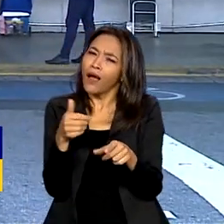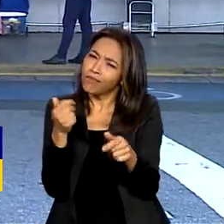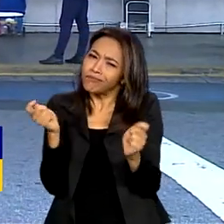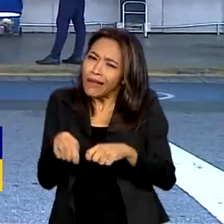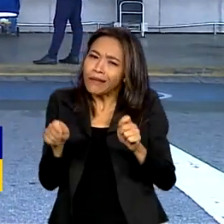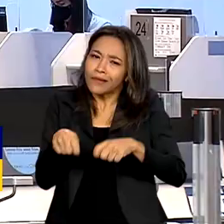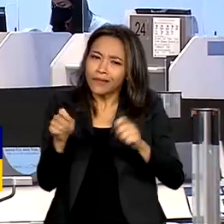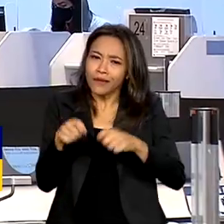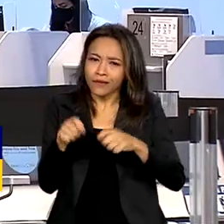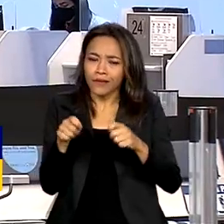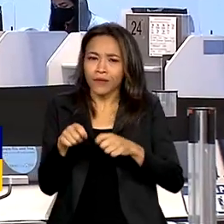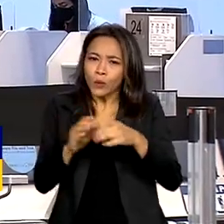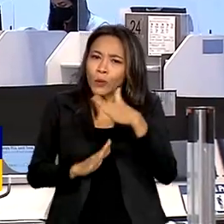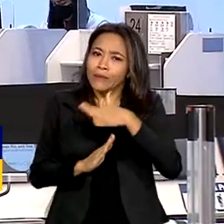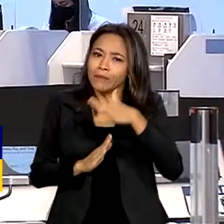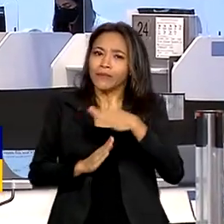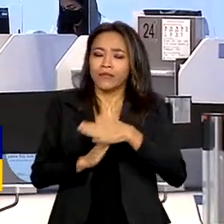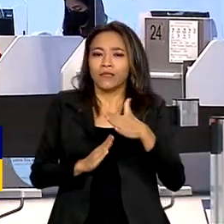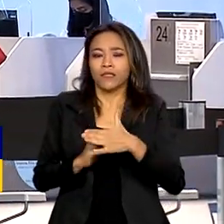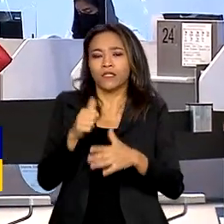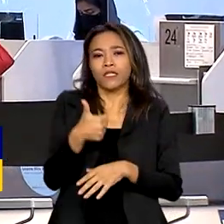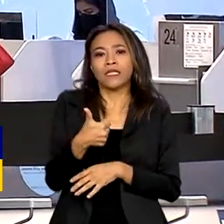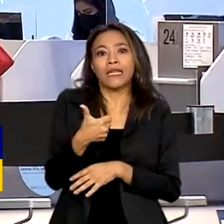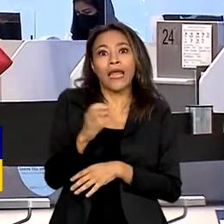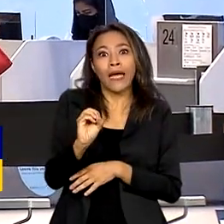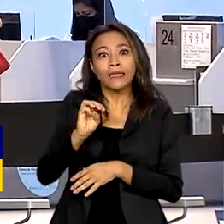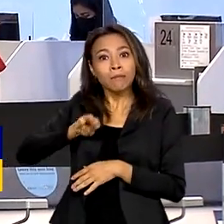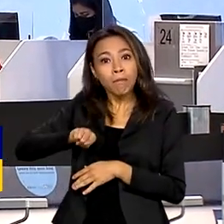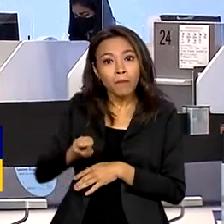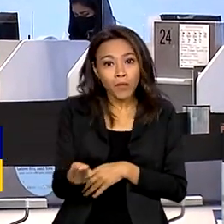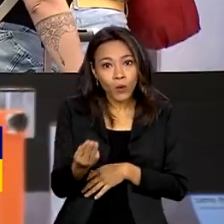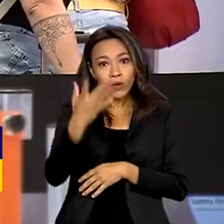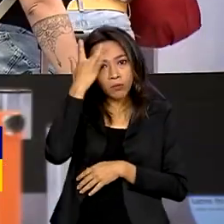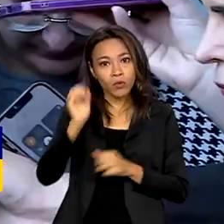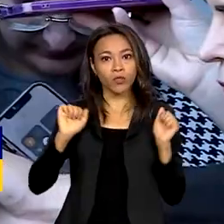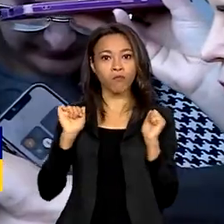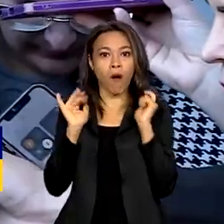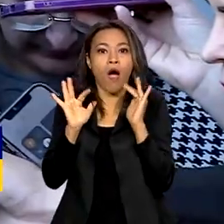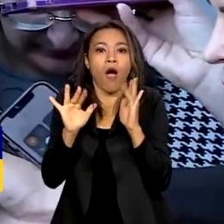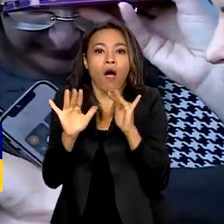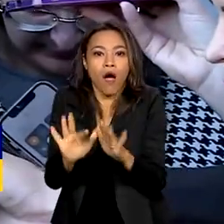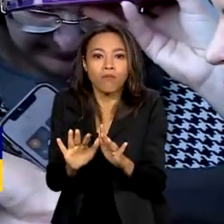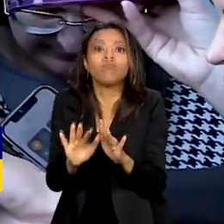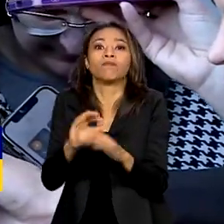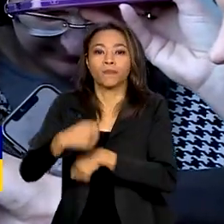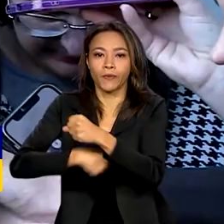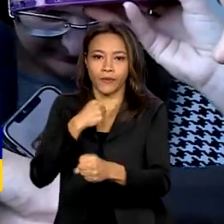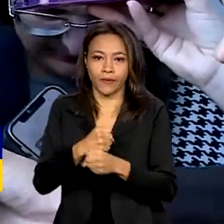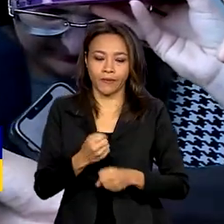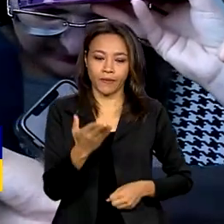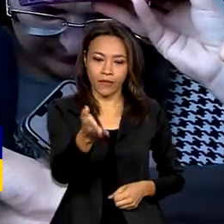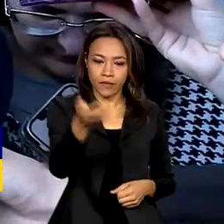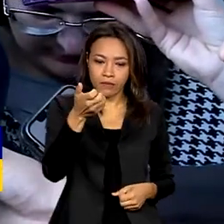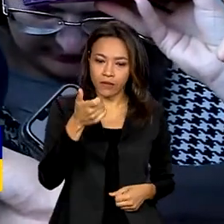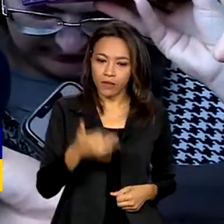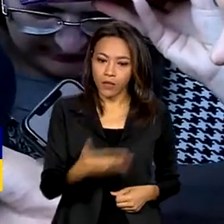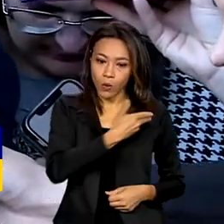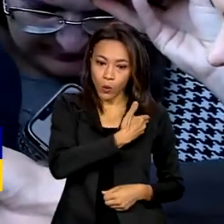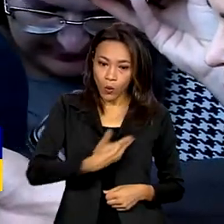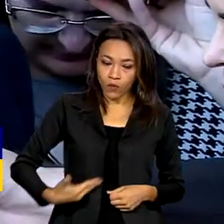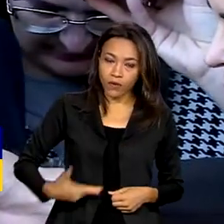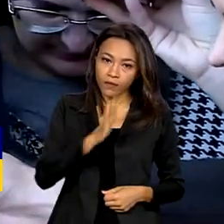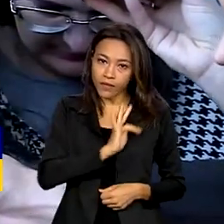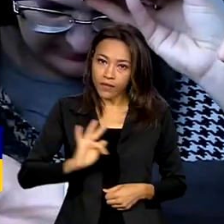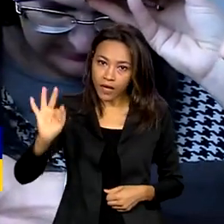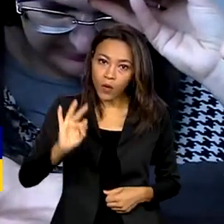capacidade máxima, com um fluxo de 10 milhões de passageiros por ano. O governo federal, usando aí um ativismo